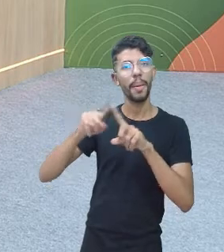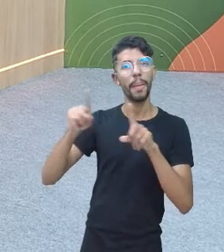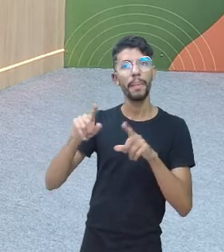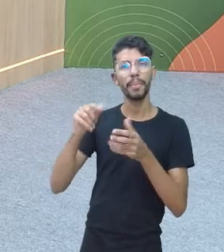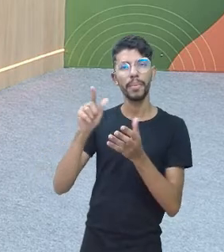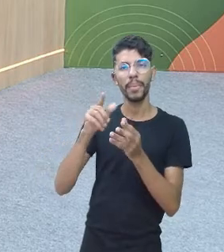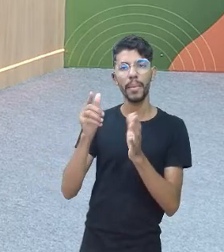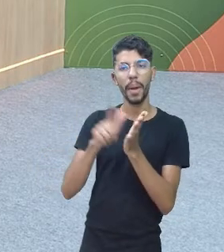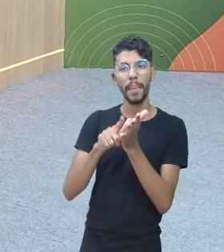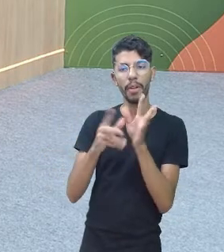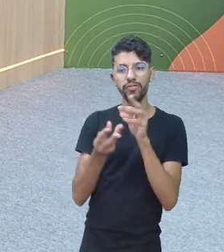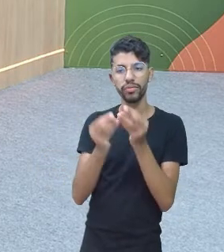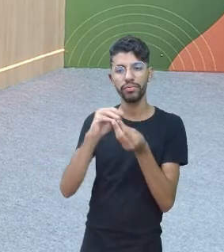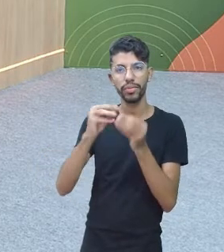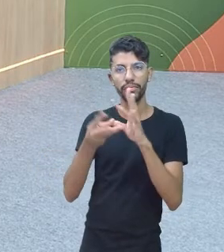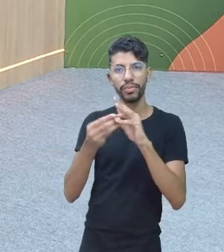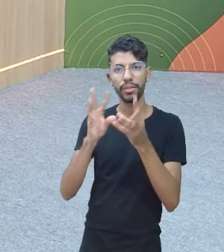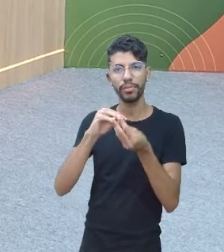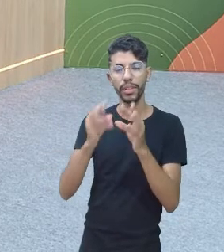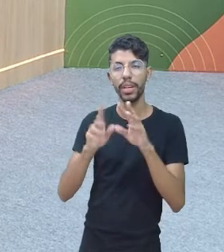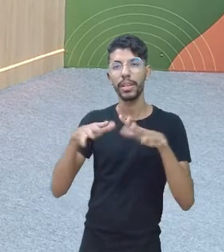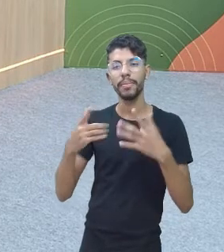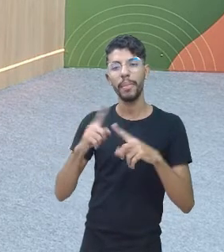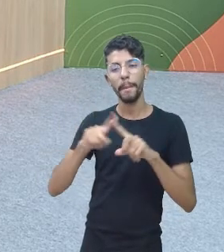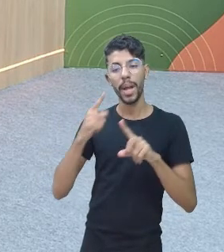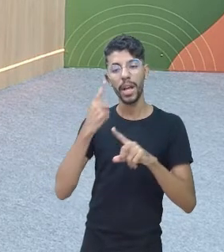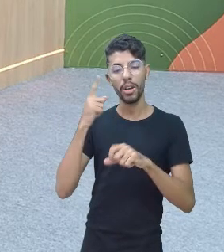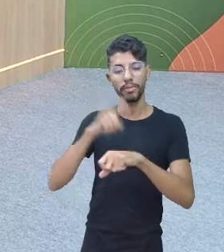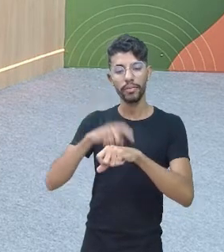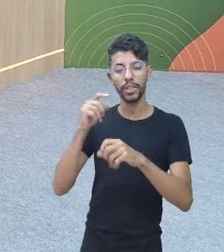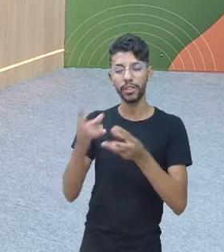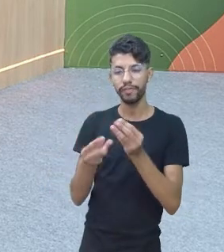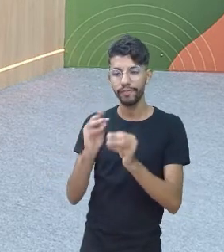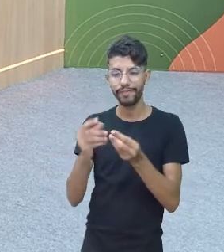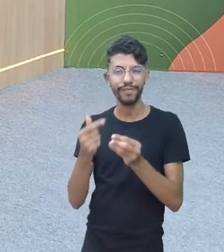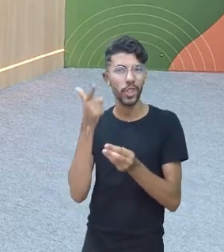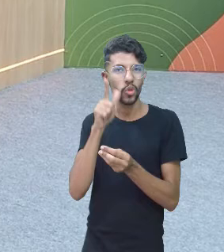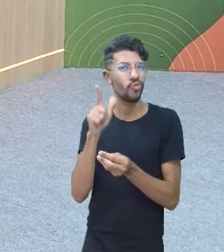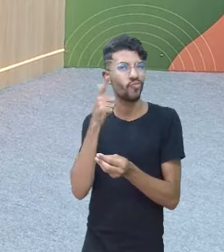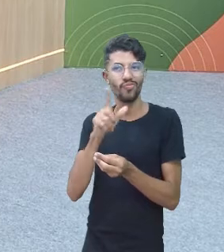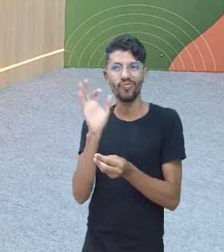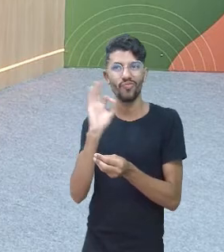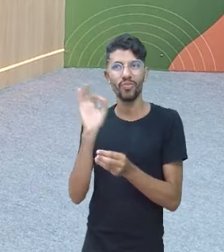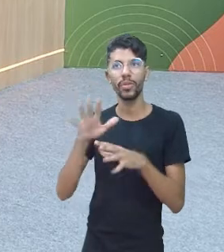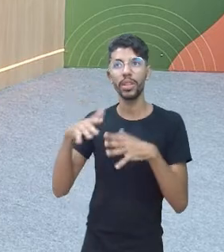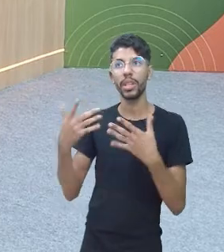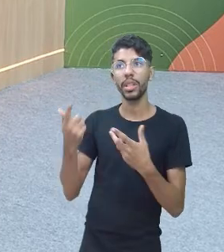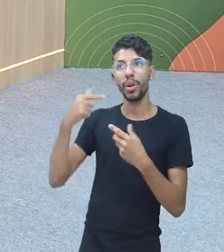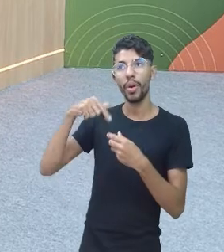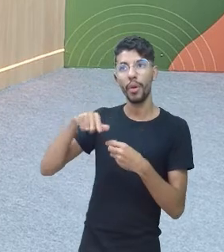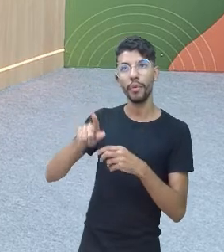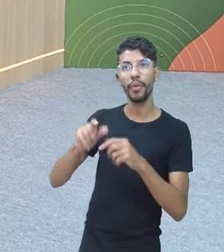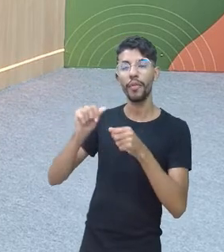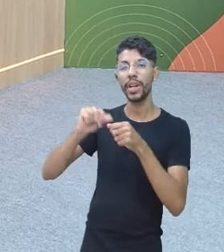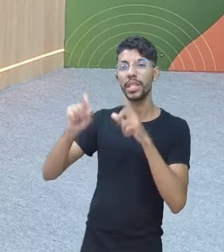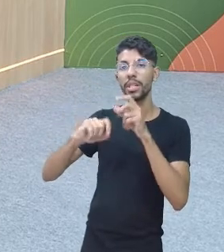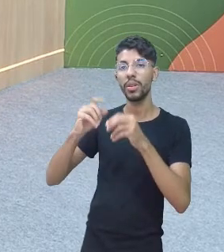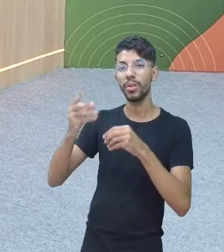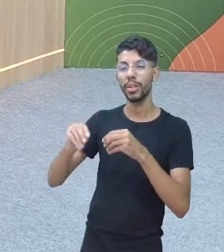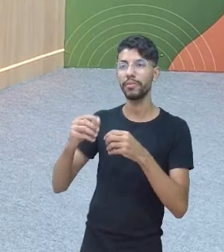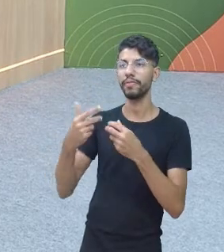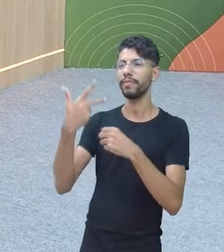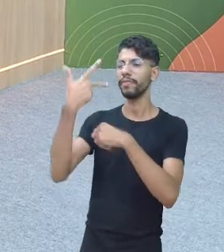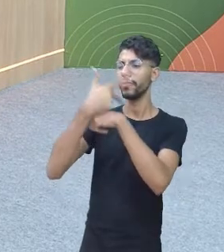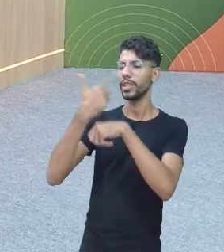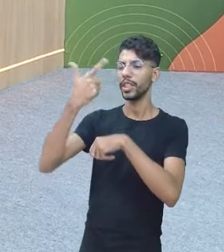claro. Então, eu consigo pegar esse material, levar para o meu estúdio pessoal, editar, gravar de novo, colocar por